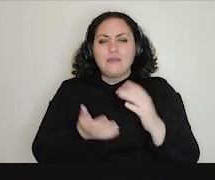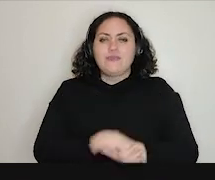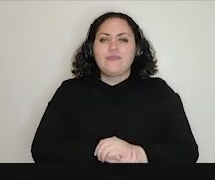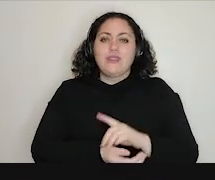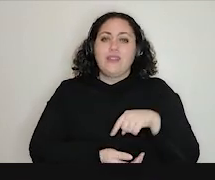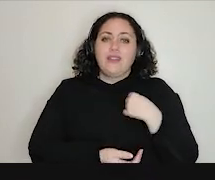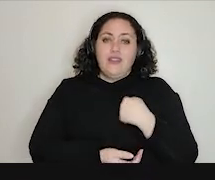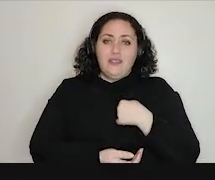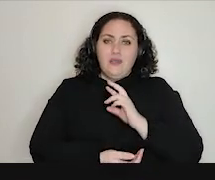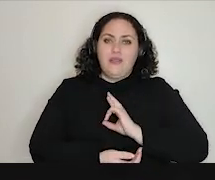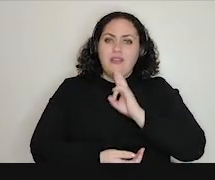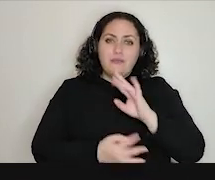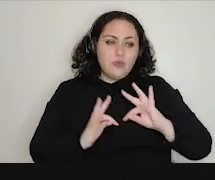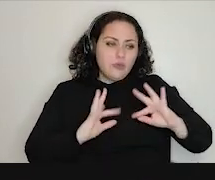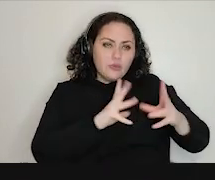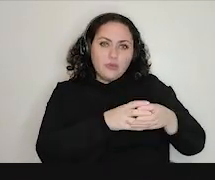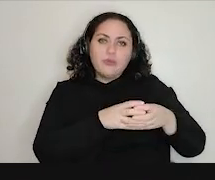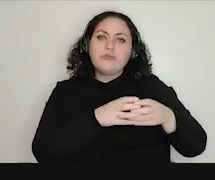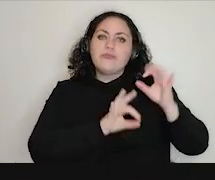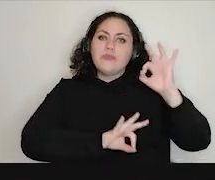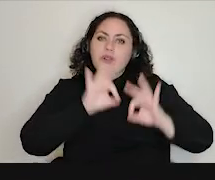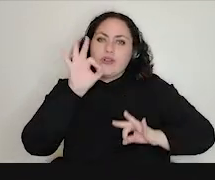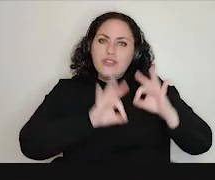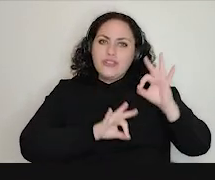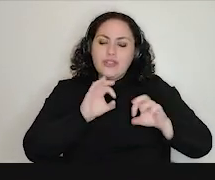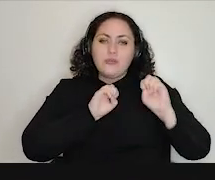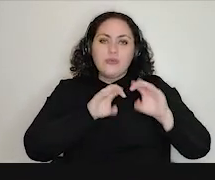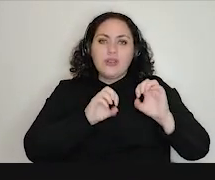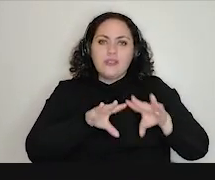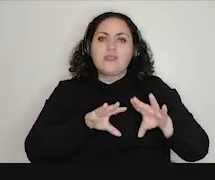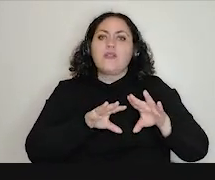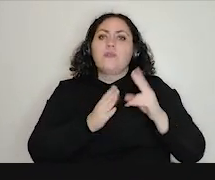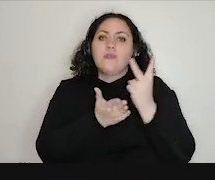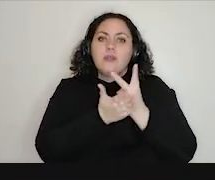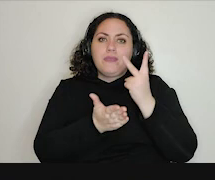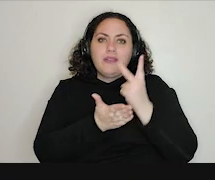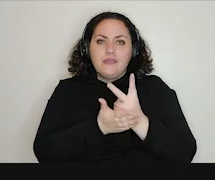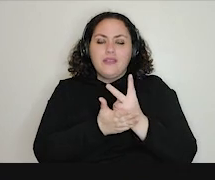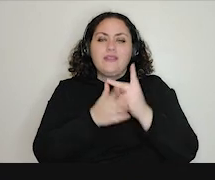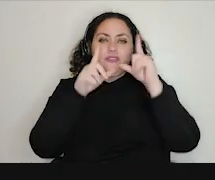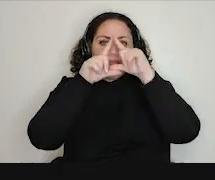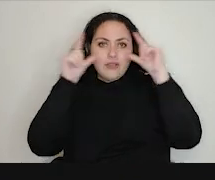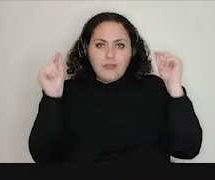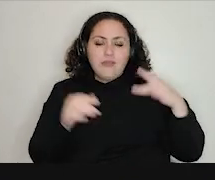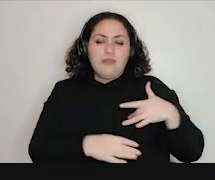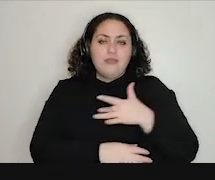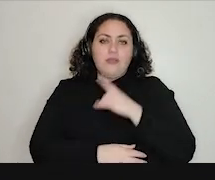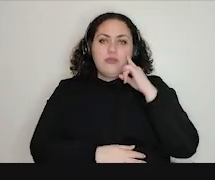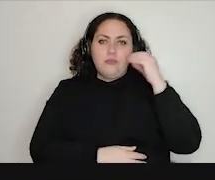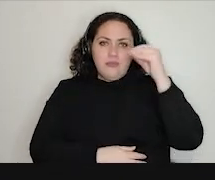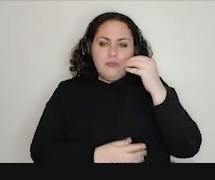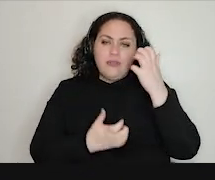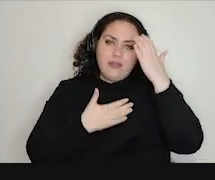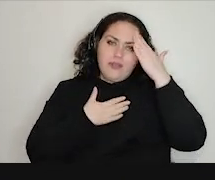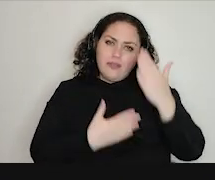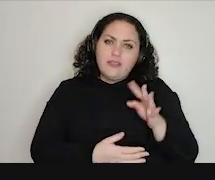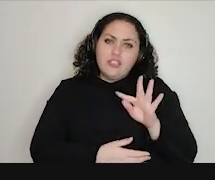educação permanente de enfermagem e saúde mental, a gente queria agradecer ao Thiago e à